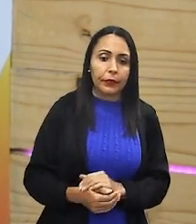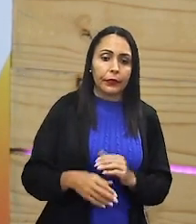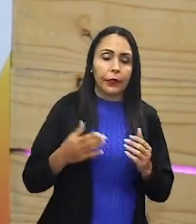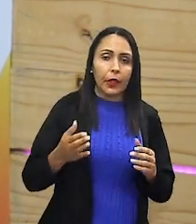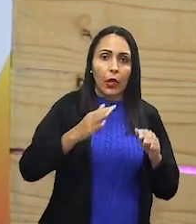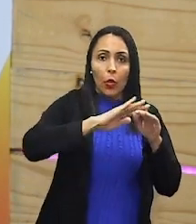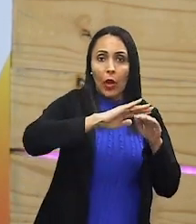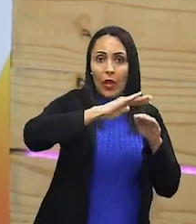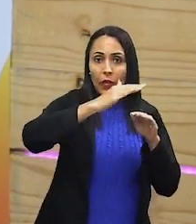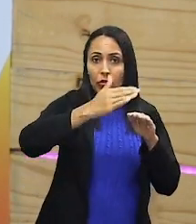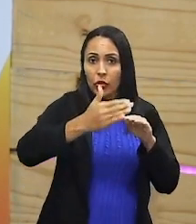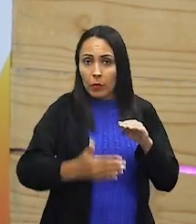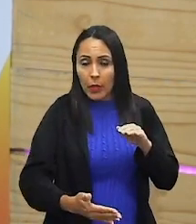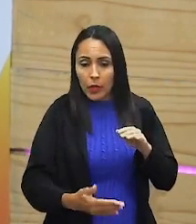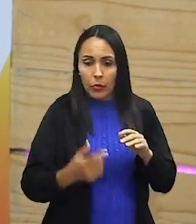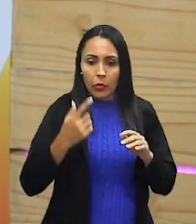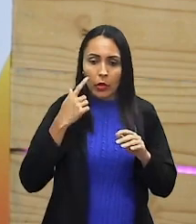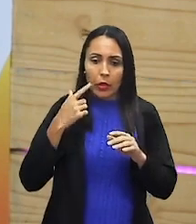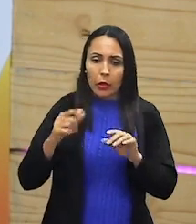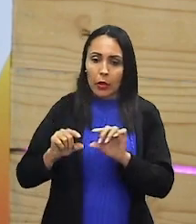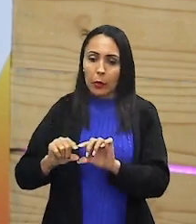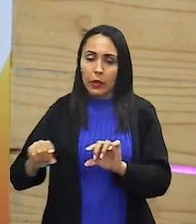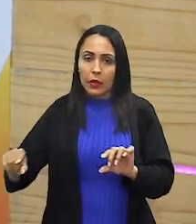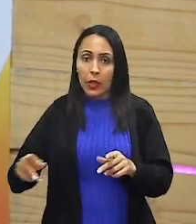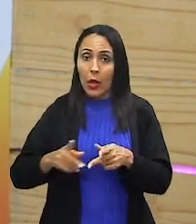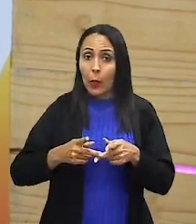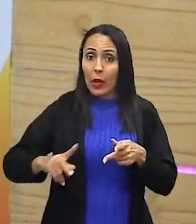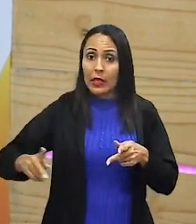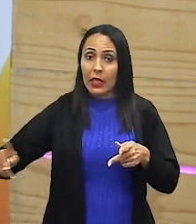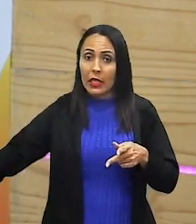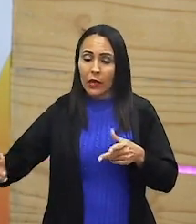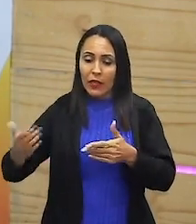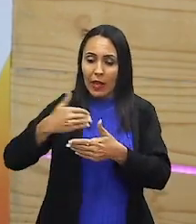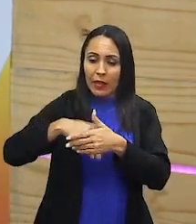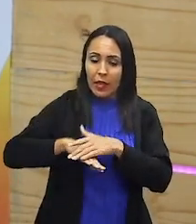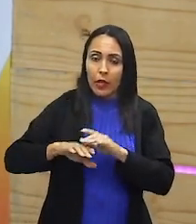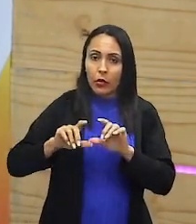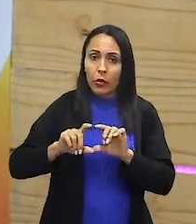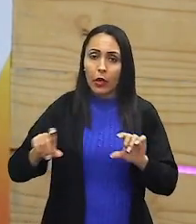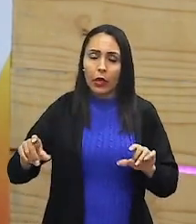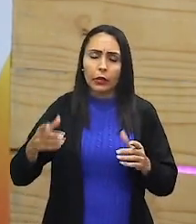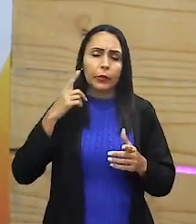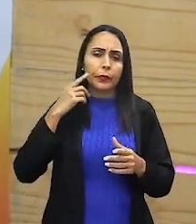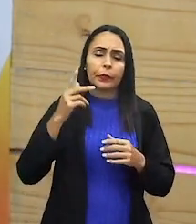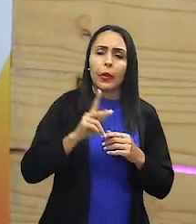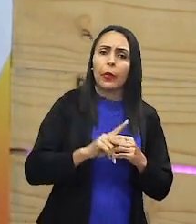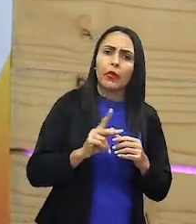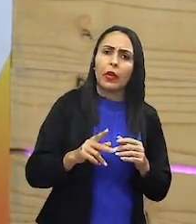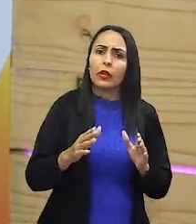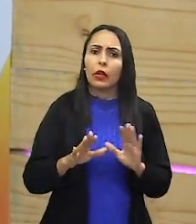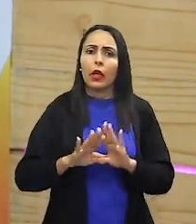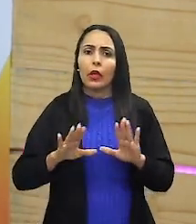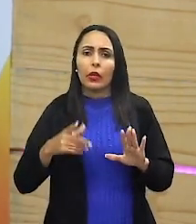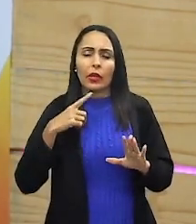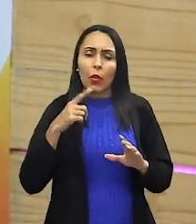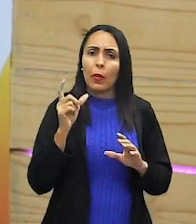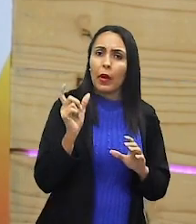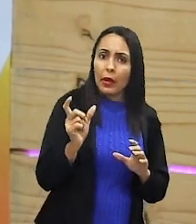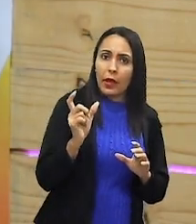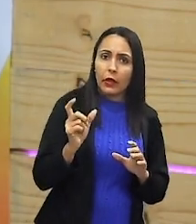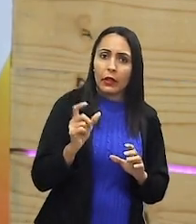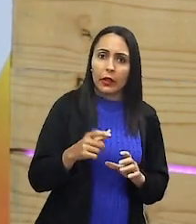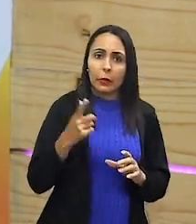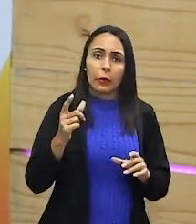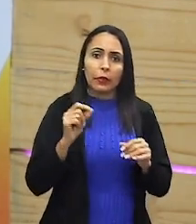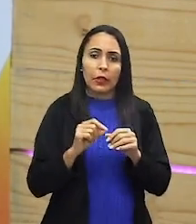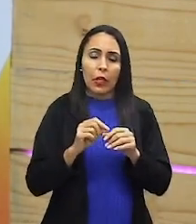o revestimento todo. Capsômero são as proteínas que formam o capsídeo, tá? Aí você faz assim, Andrei, mas não tem uma palavra que dá pra gente